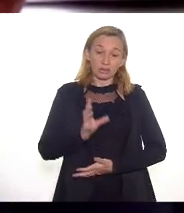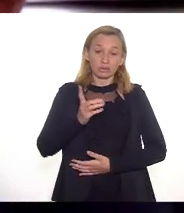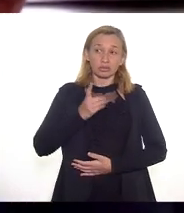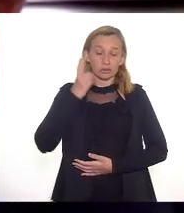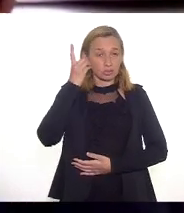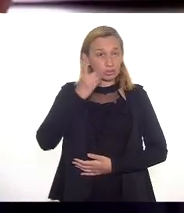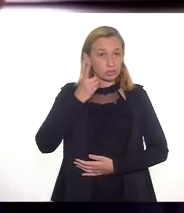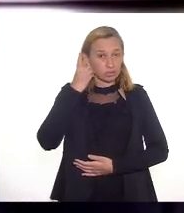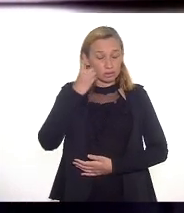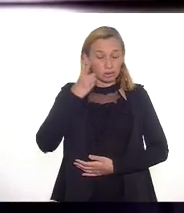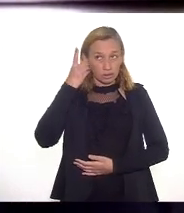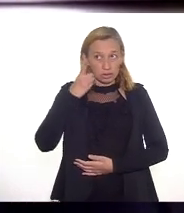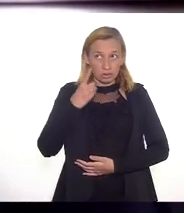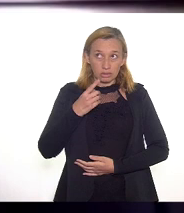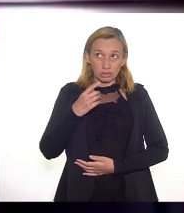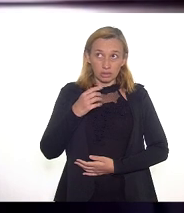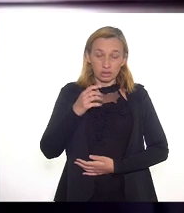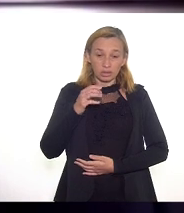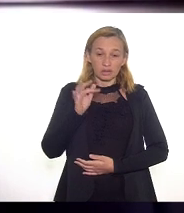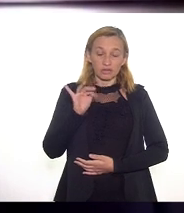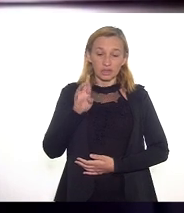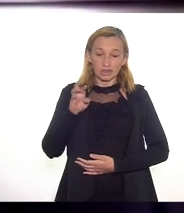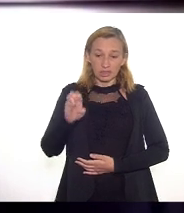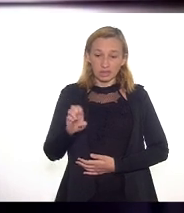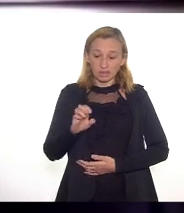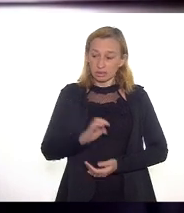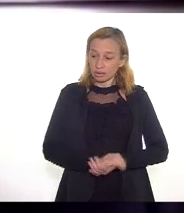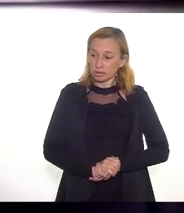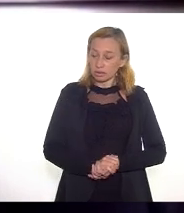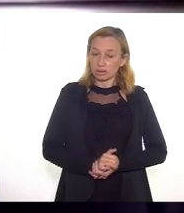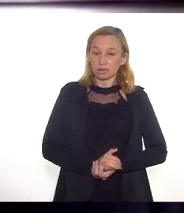Deputado. Deputada Franciane Mota.